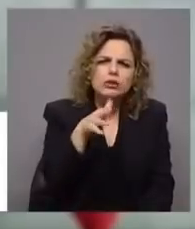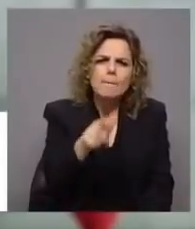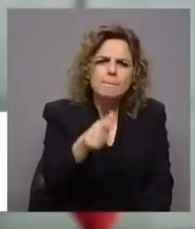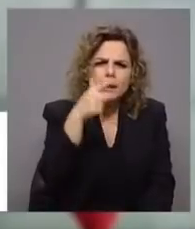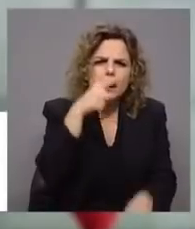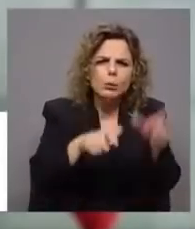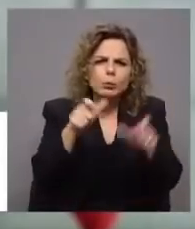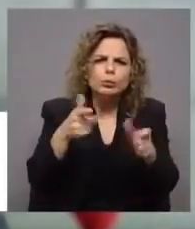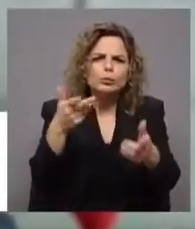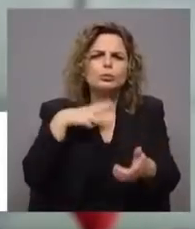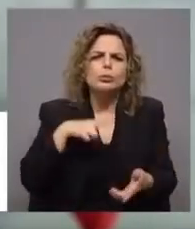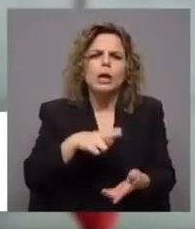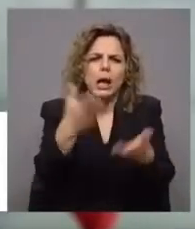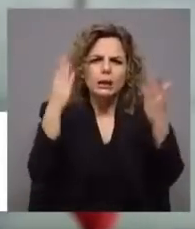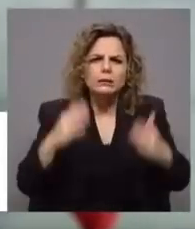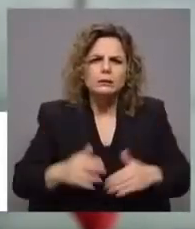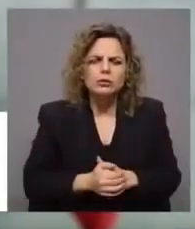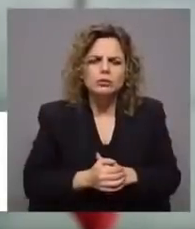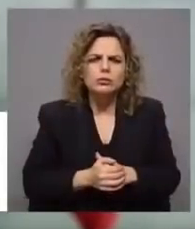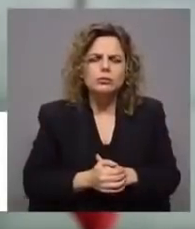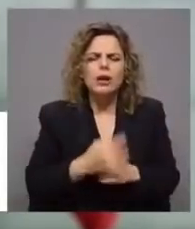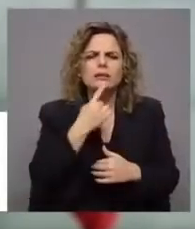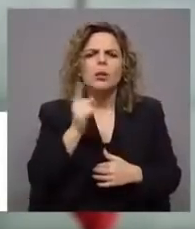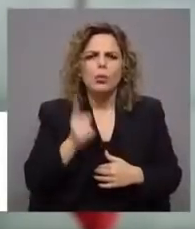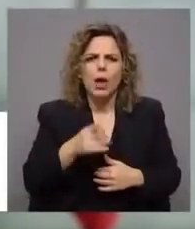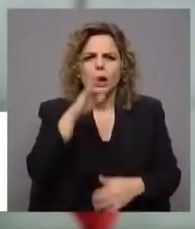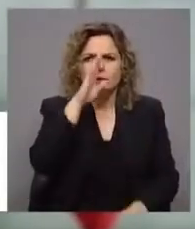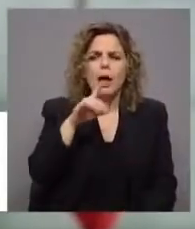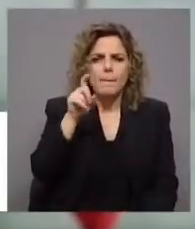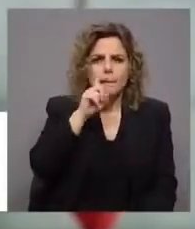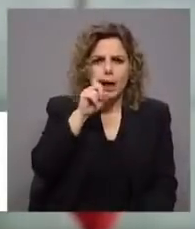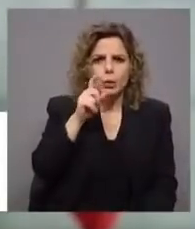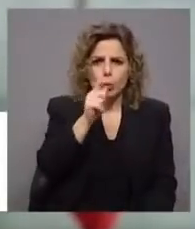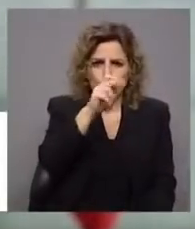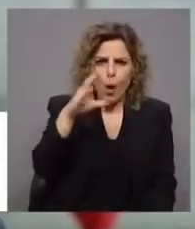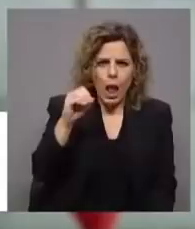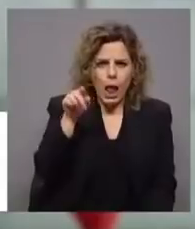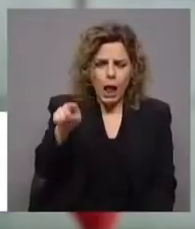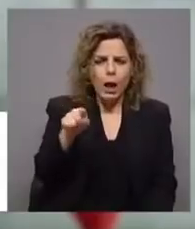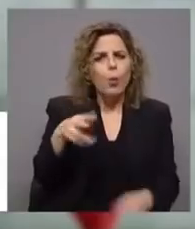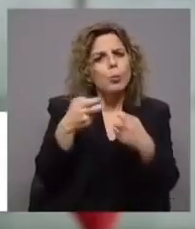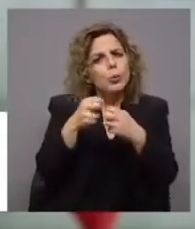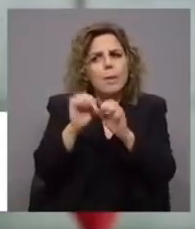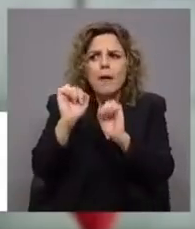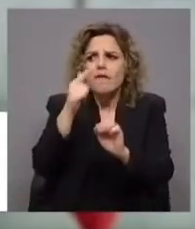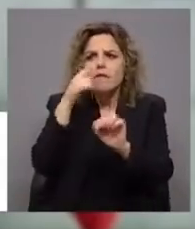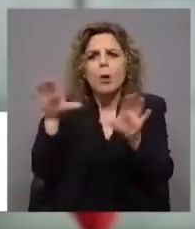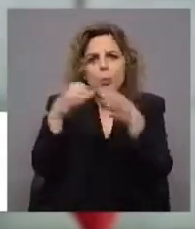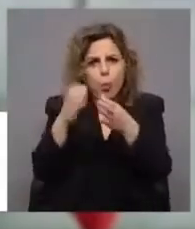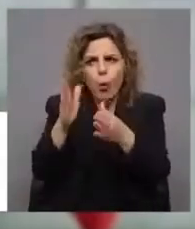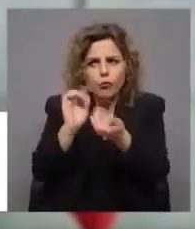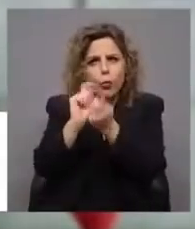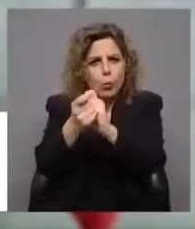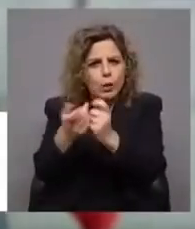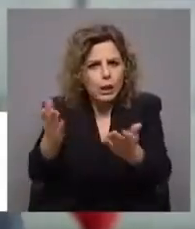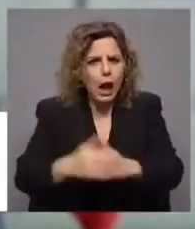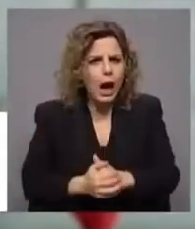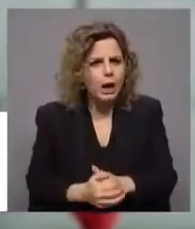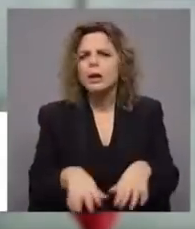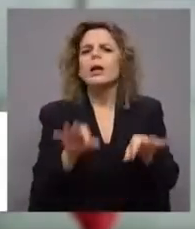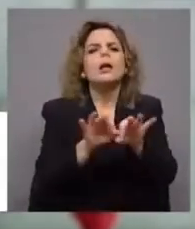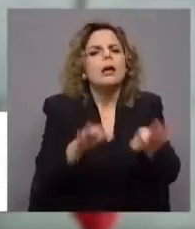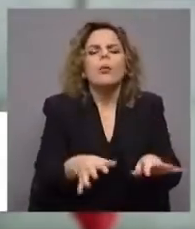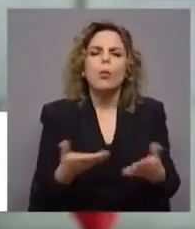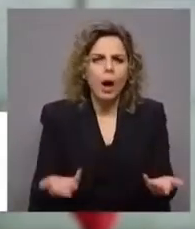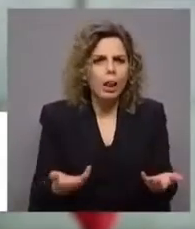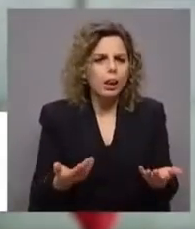portugueses. Ou seja, eu acho que se o Maduro está errado, é um problema do povo da Venezuela mudar. Como no Brasil, o